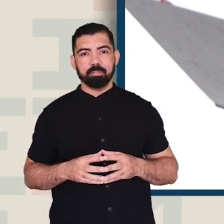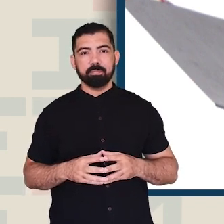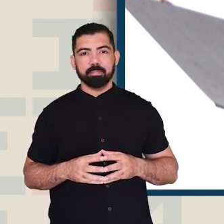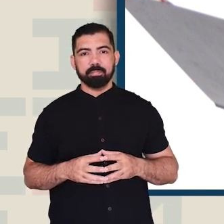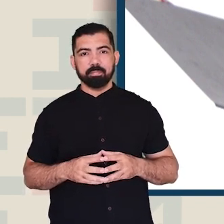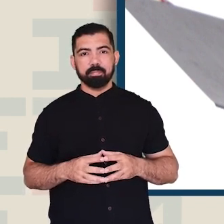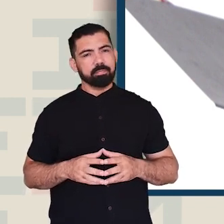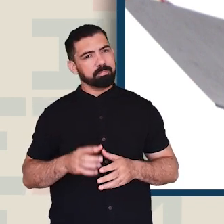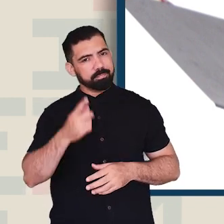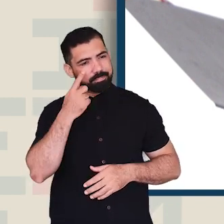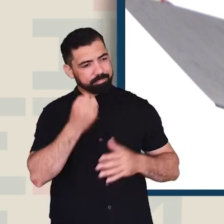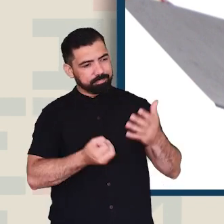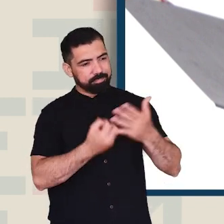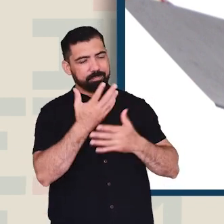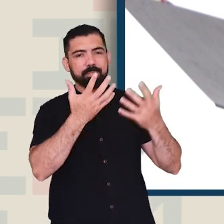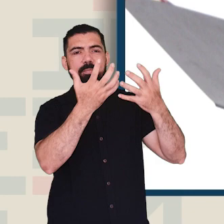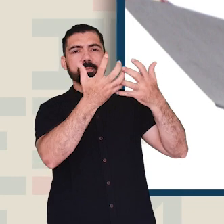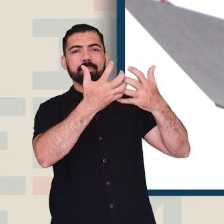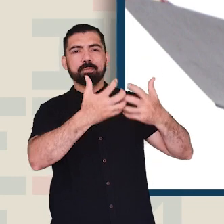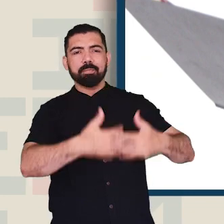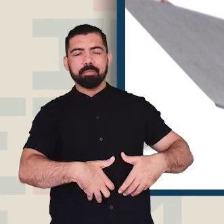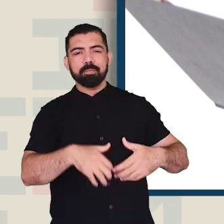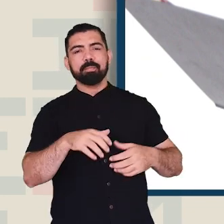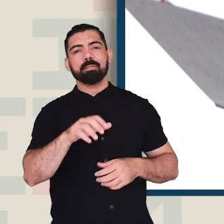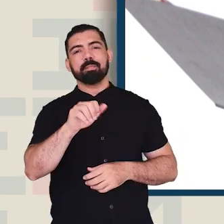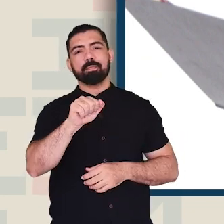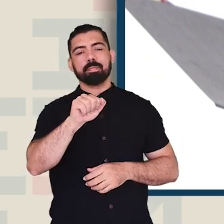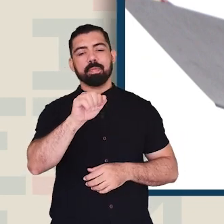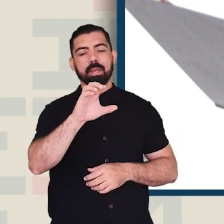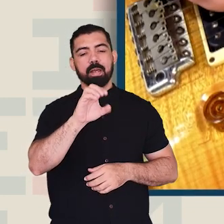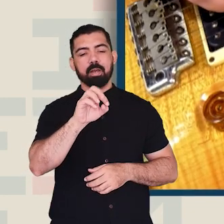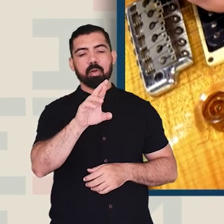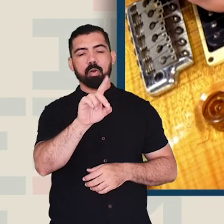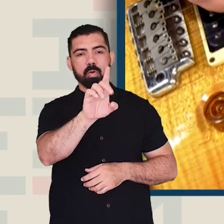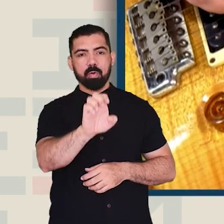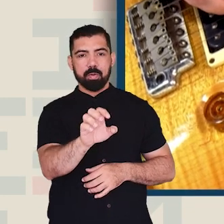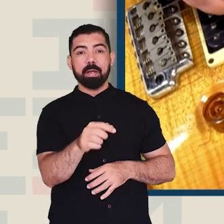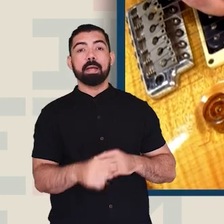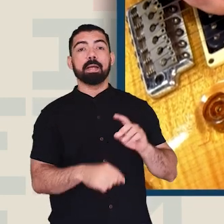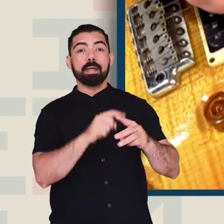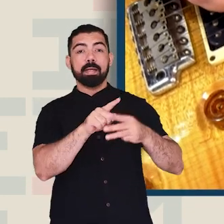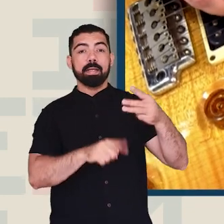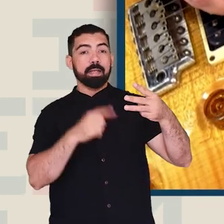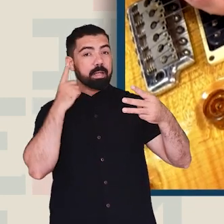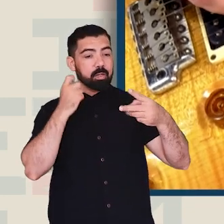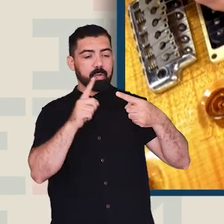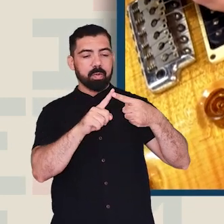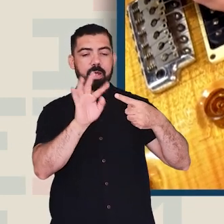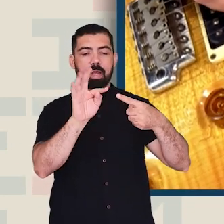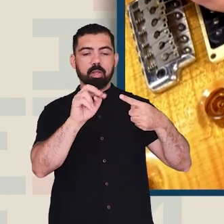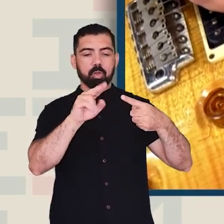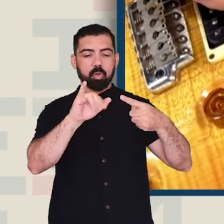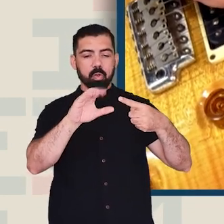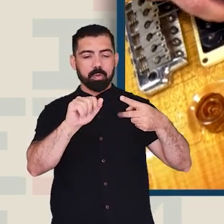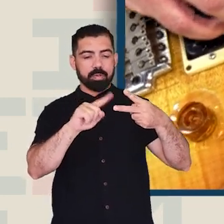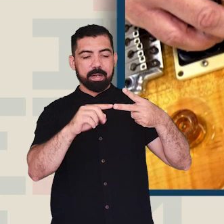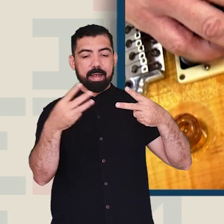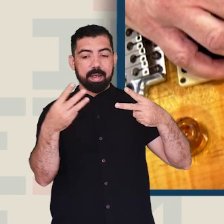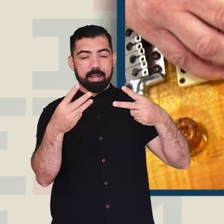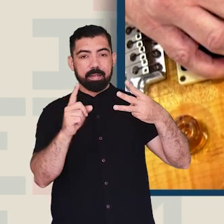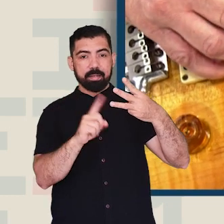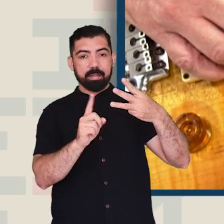Então foi aí que surgiu o primeiro acorde de três sons, ou seja, eu tenho a tônica, a terça, esse